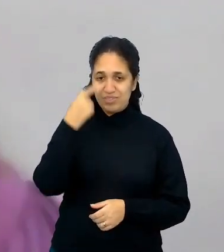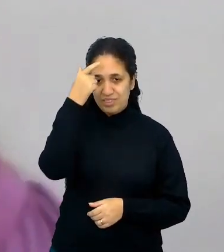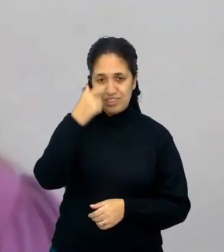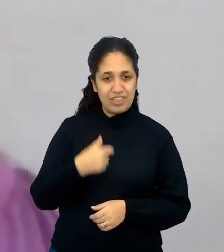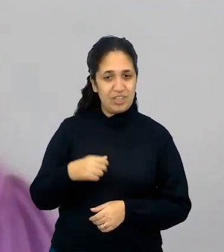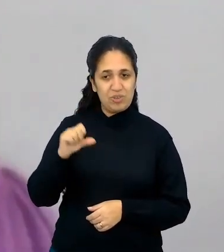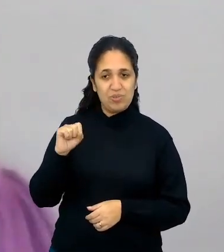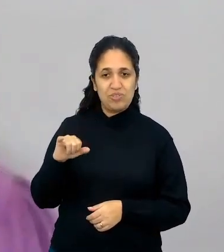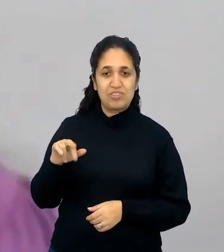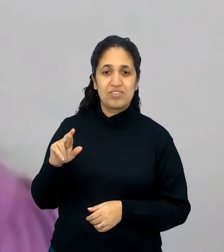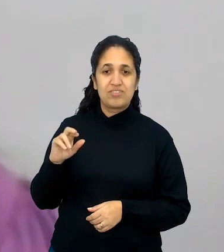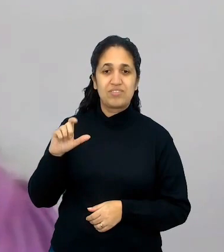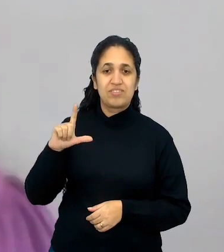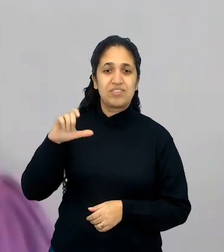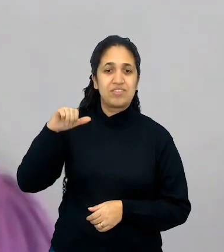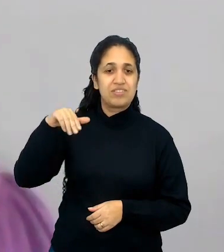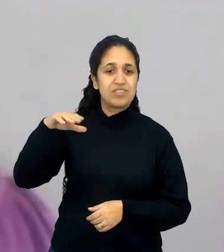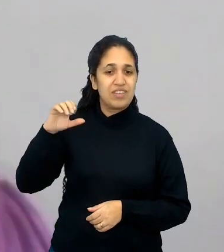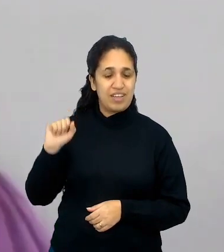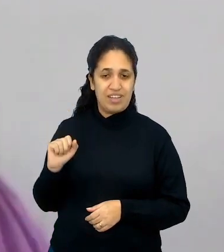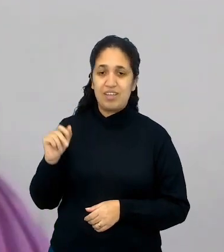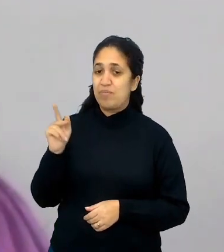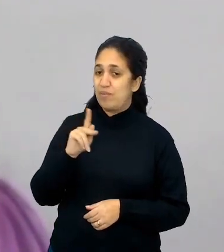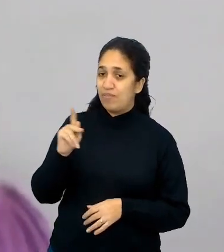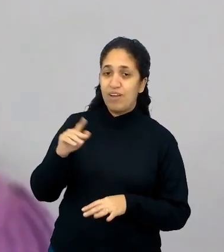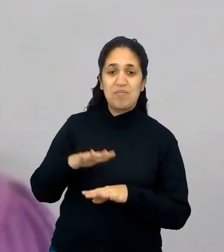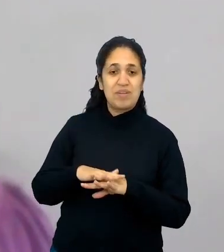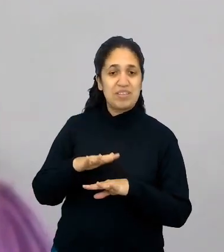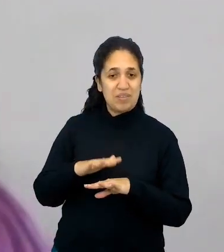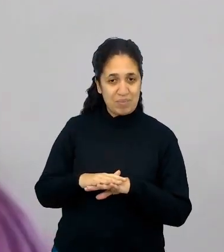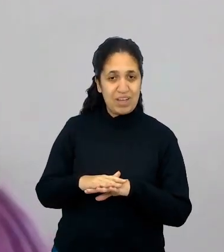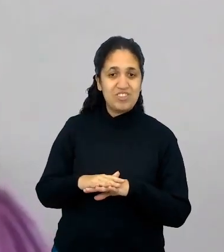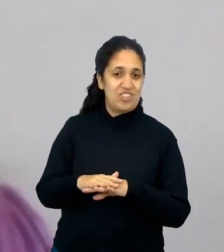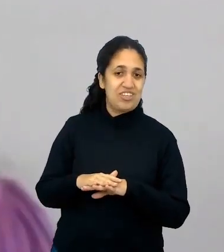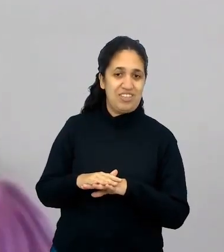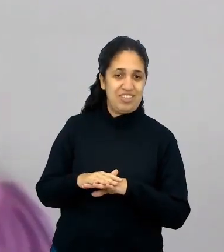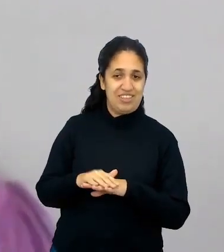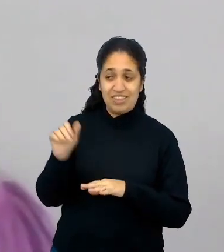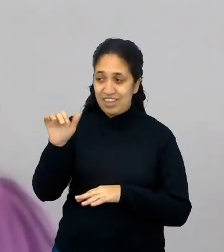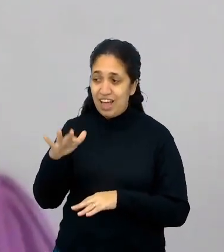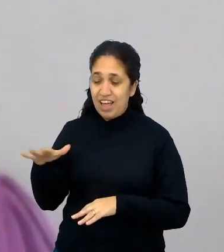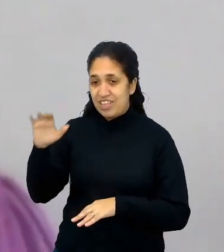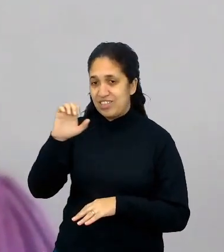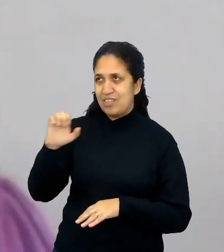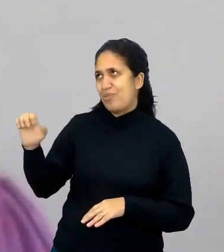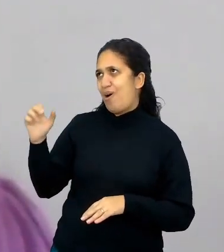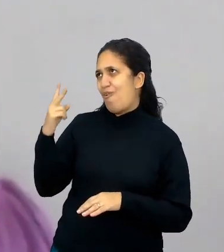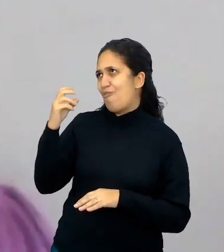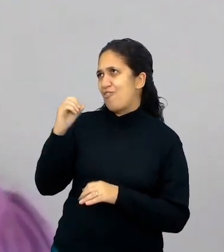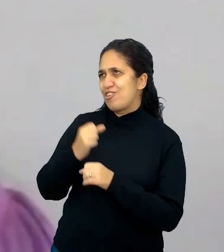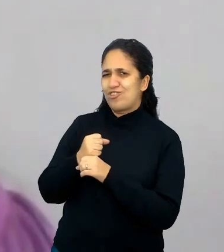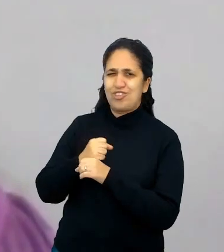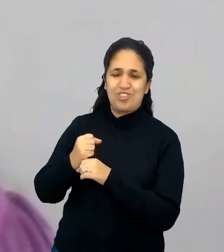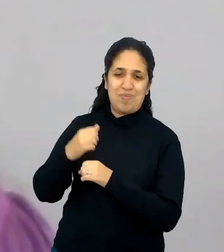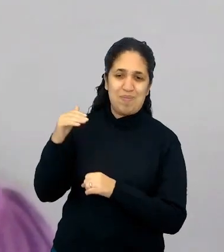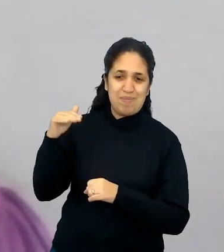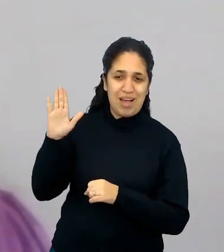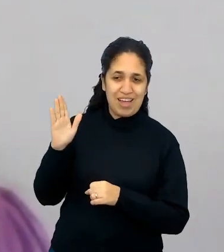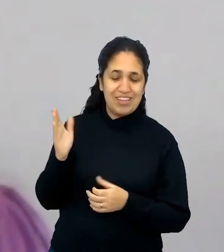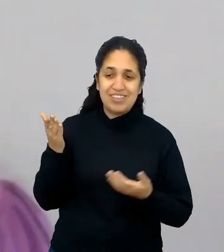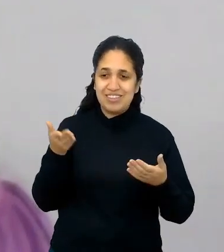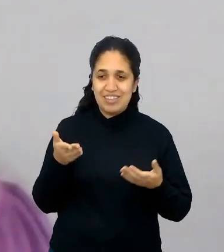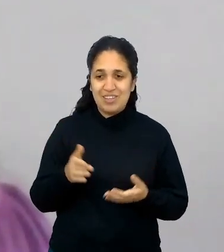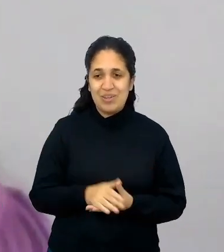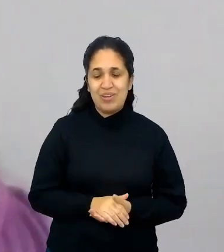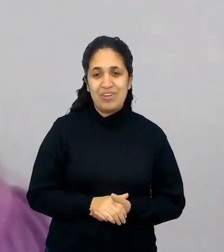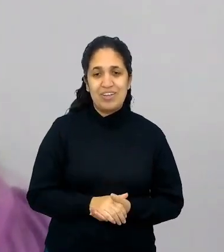Sirlene Neves, sou professora de matemática da rede há mais de 20 anos. Atualmente eu